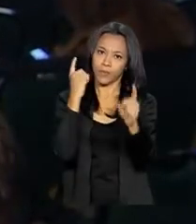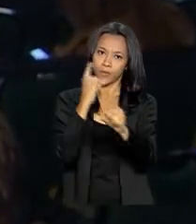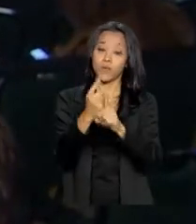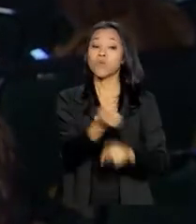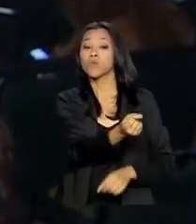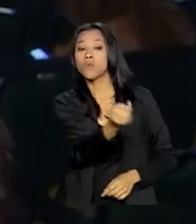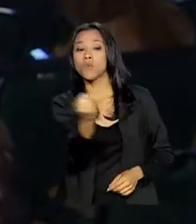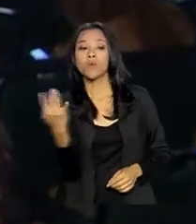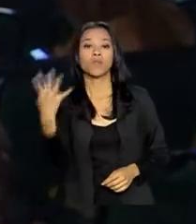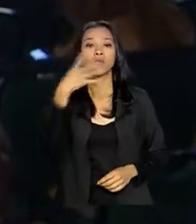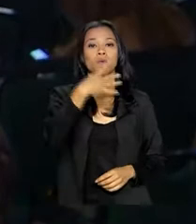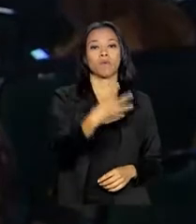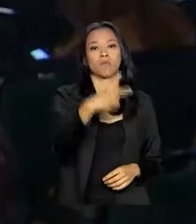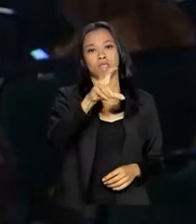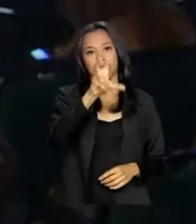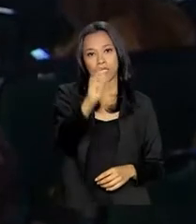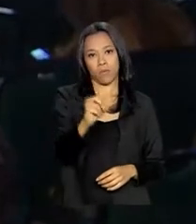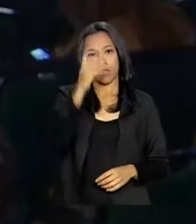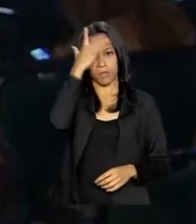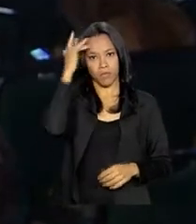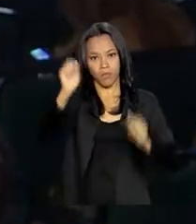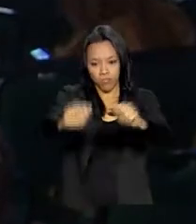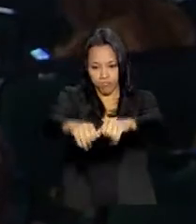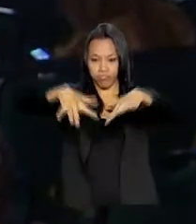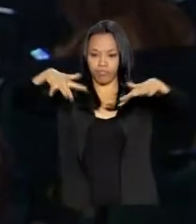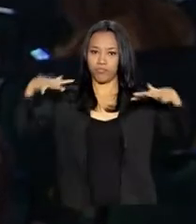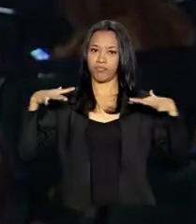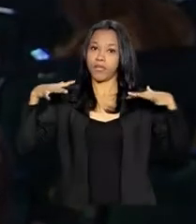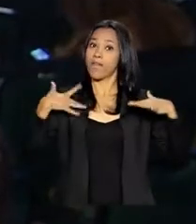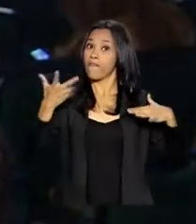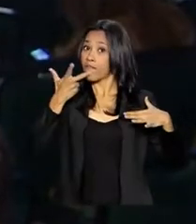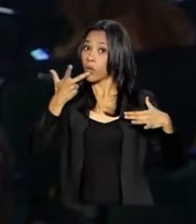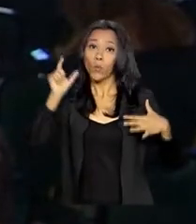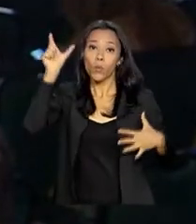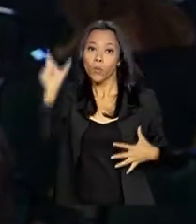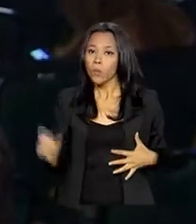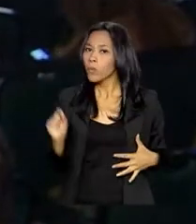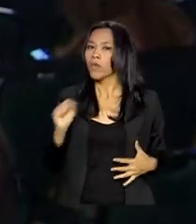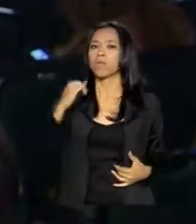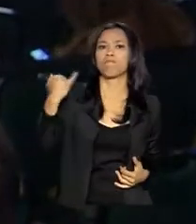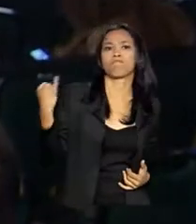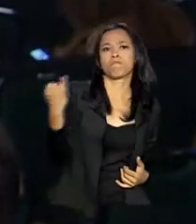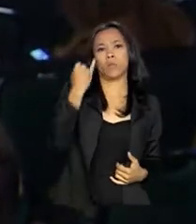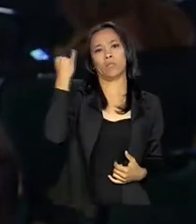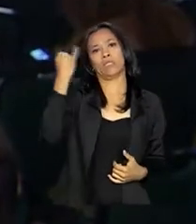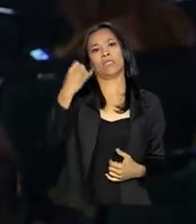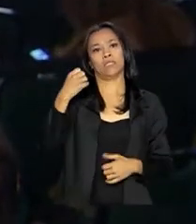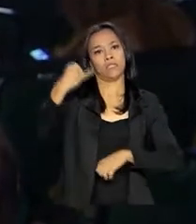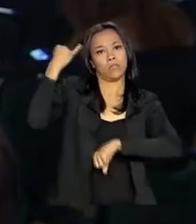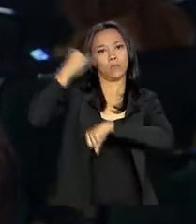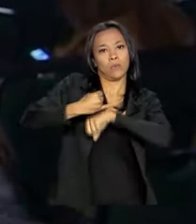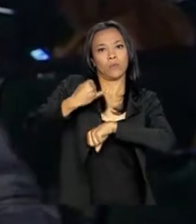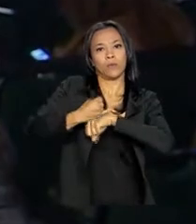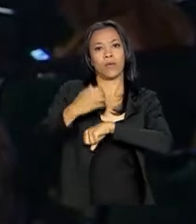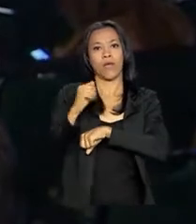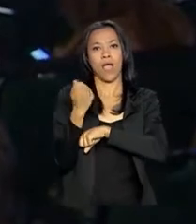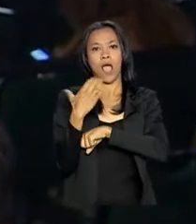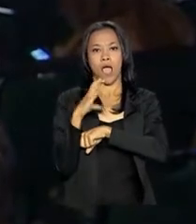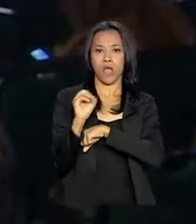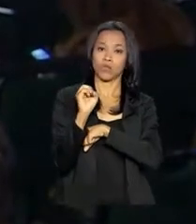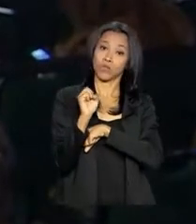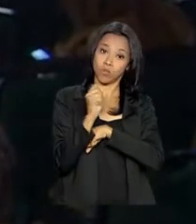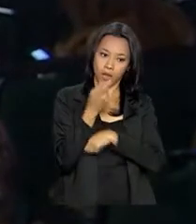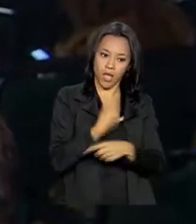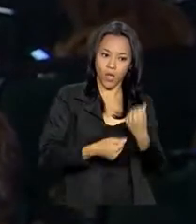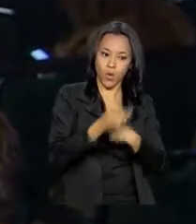450 pessoas. O presidente fez questão de frisar a importância do aço na economia brasileira, tanto para a sustentabilidade da